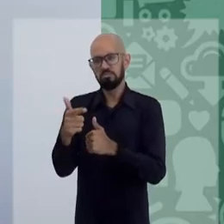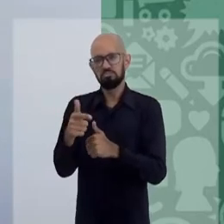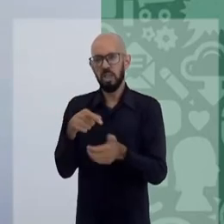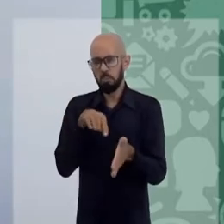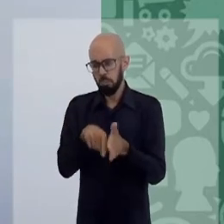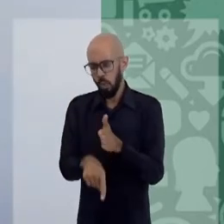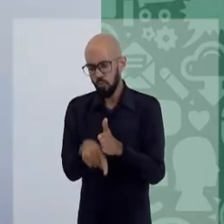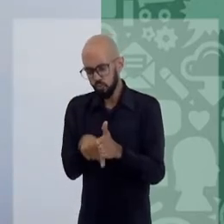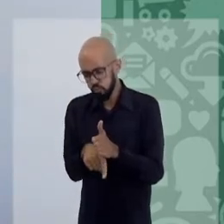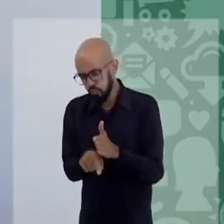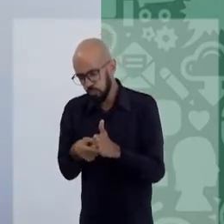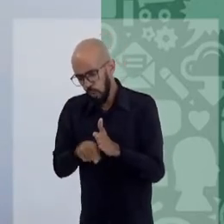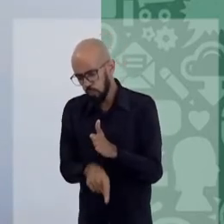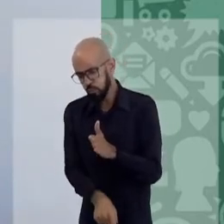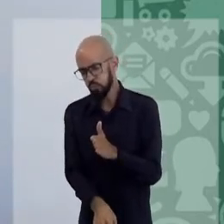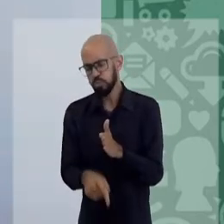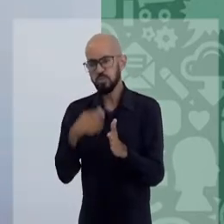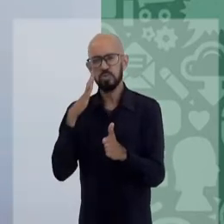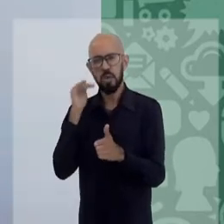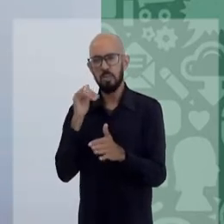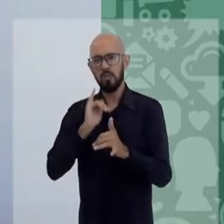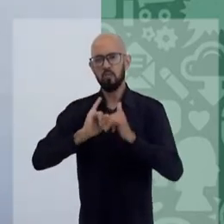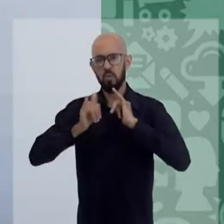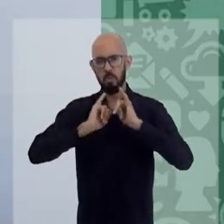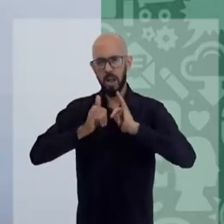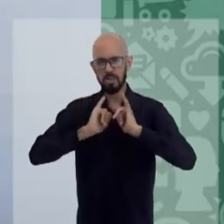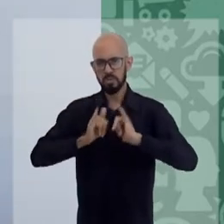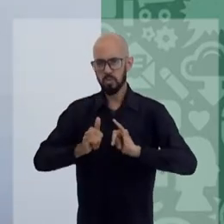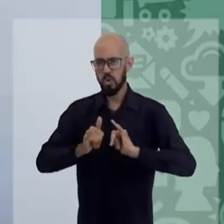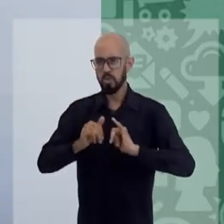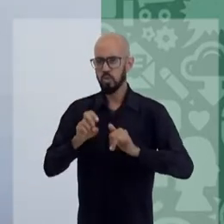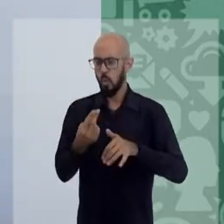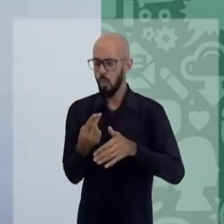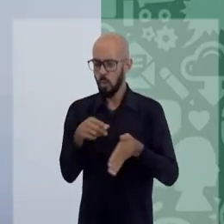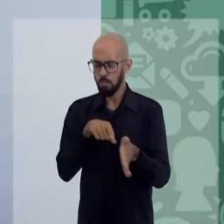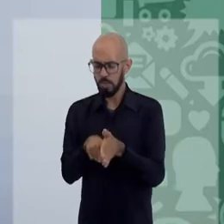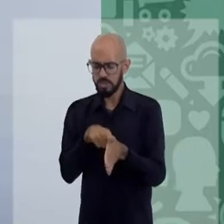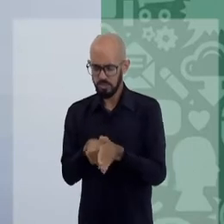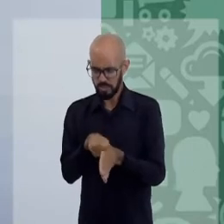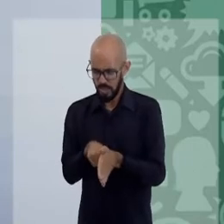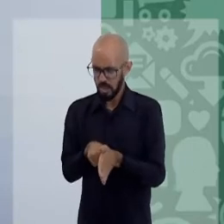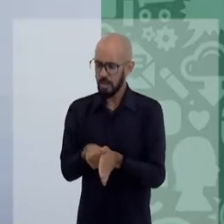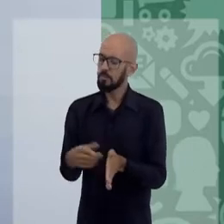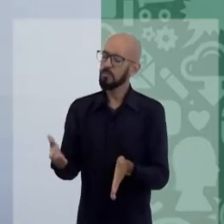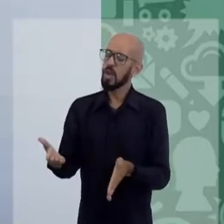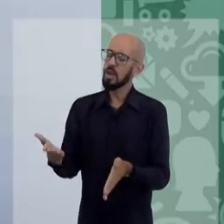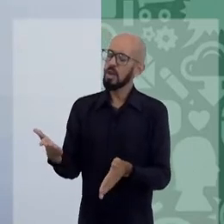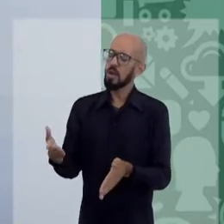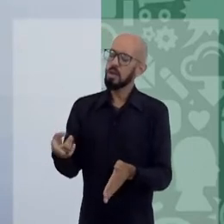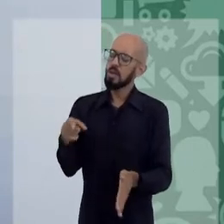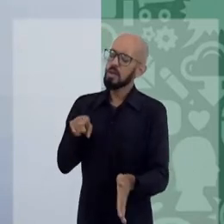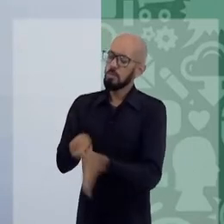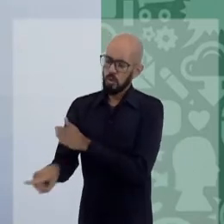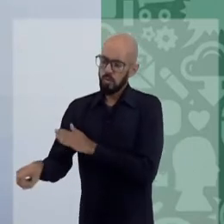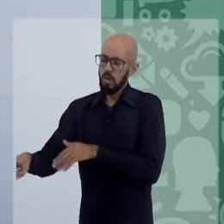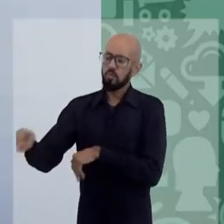sem procurar fundo, sem saber dados, né? Fazer realmente pesquisas. Você acredita